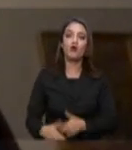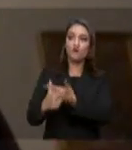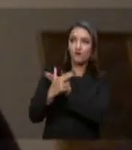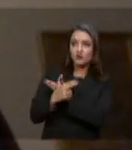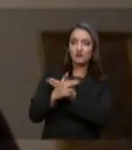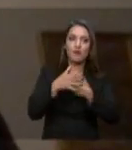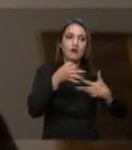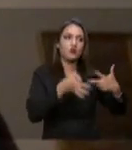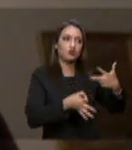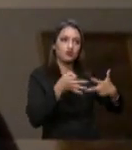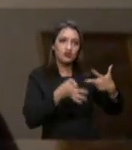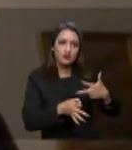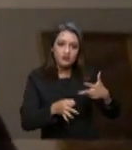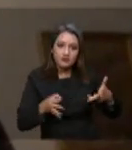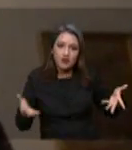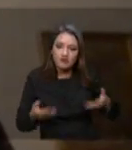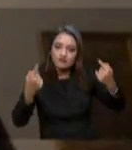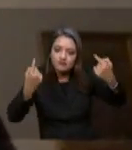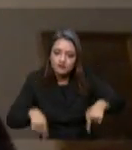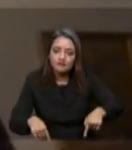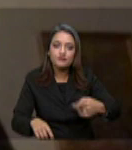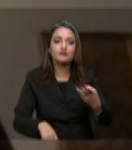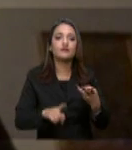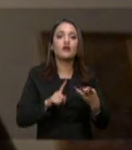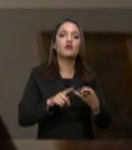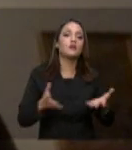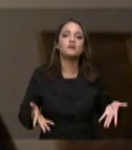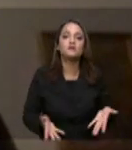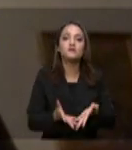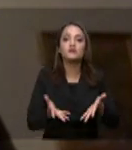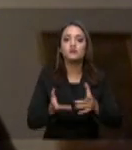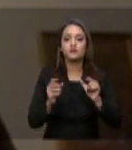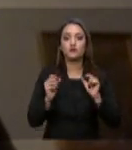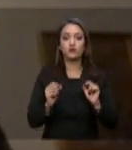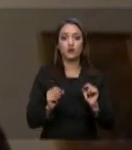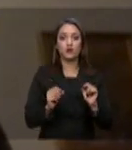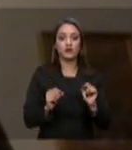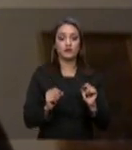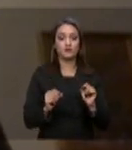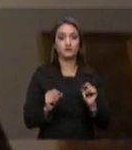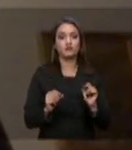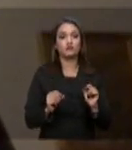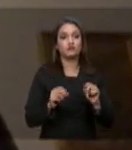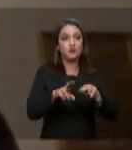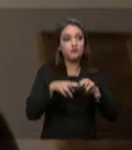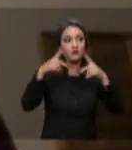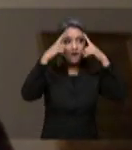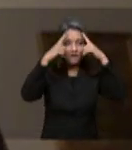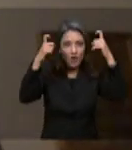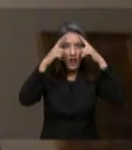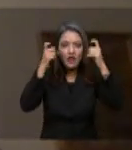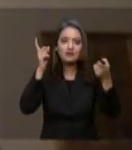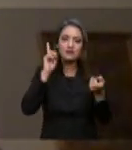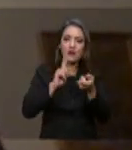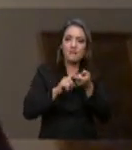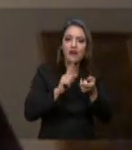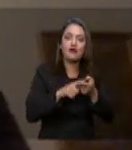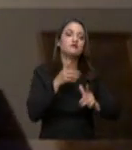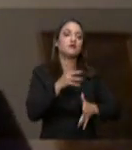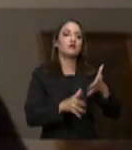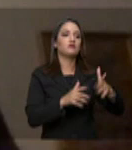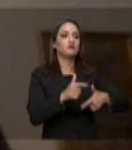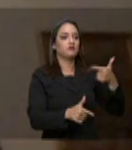o judiciário incitação à tentativa de se impedir com emprego de violência ou grave ameaça o